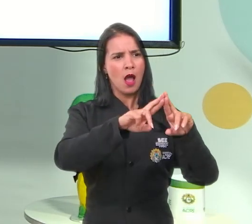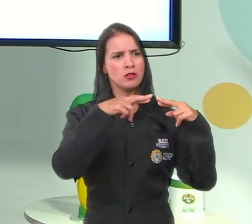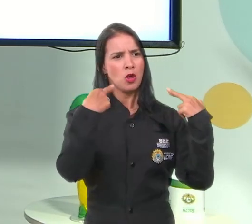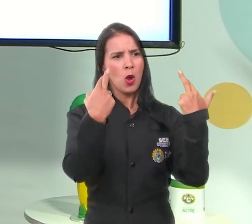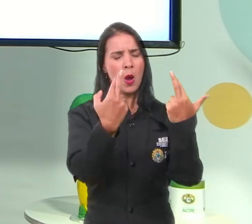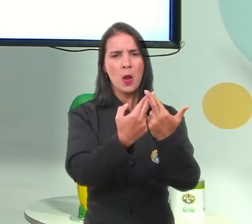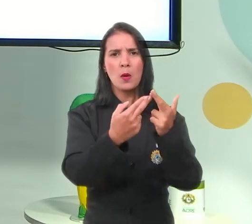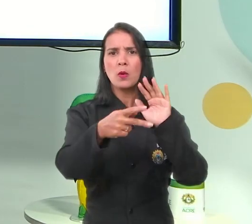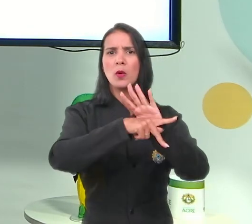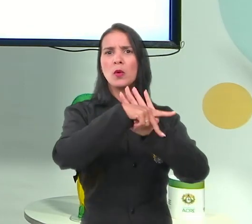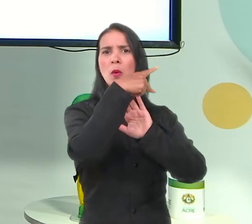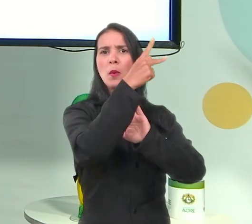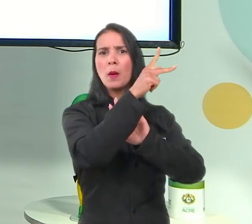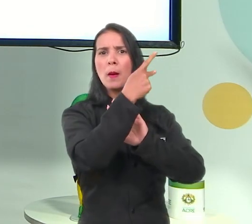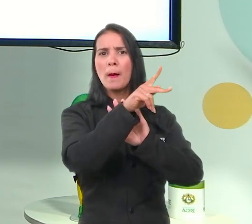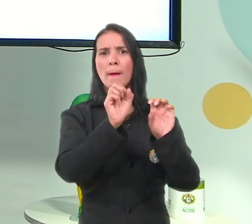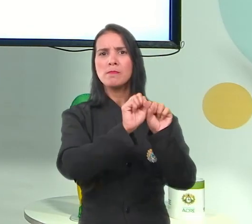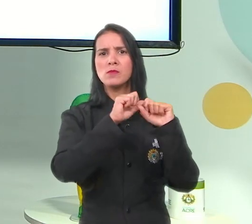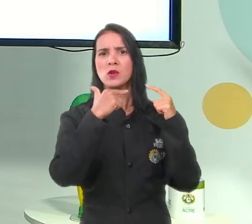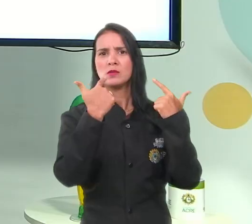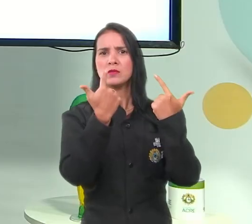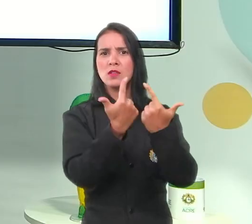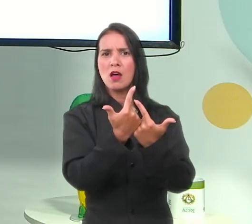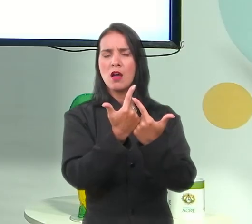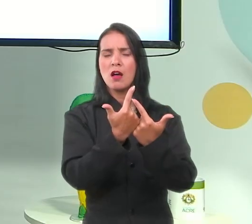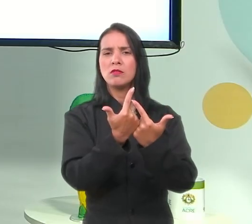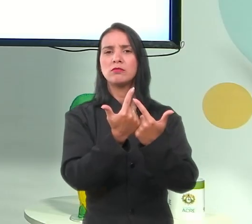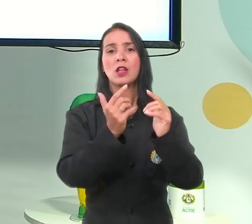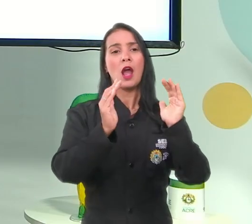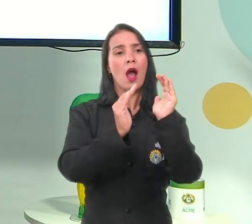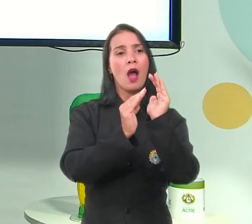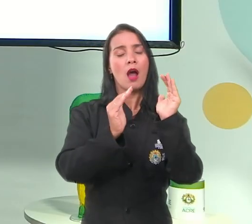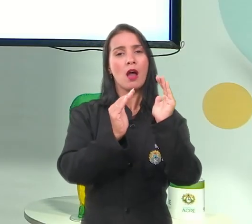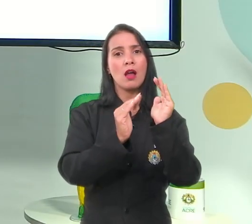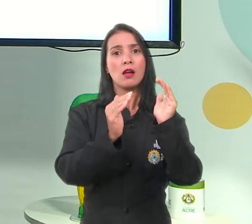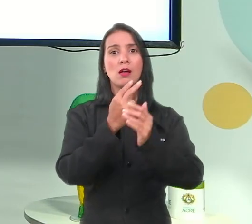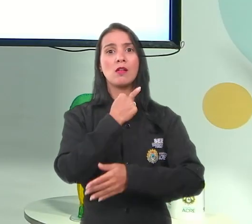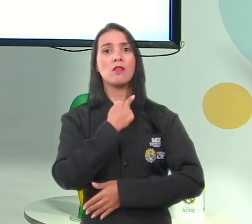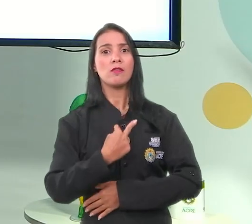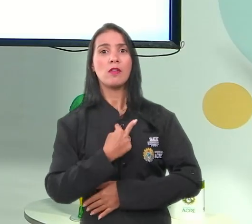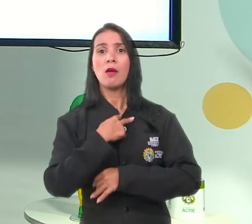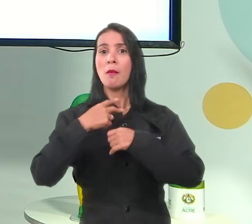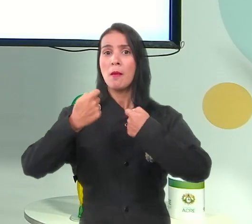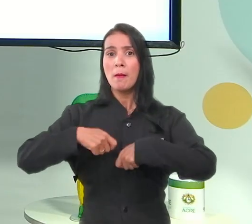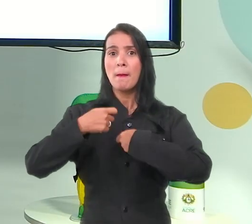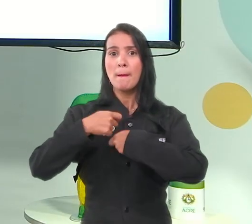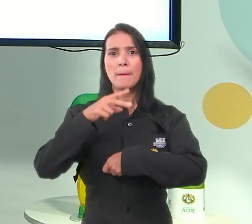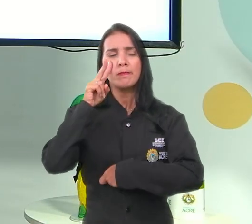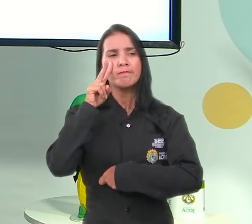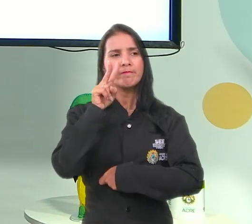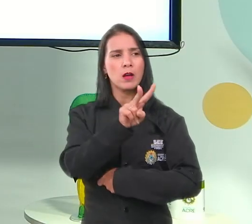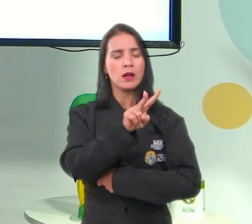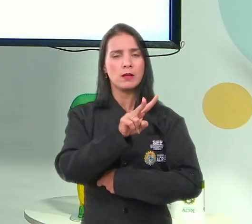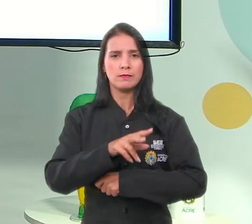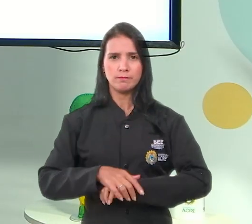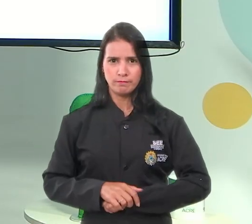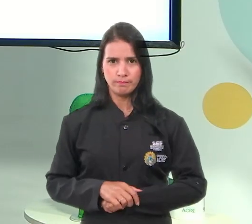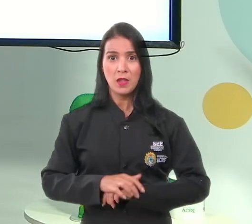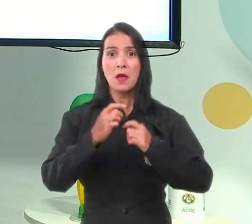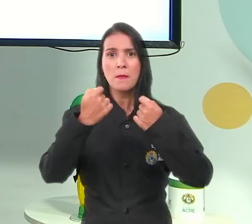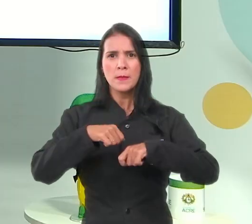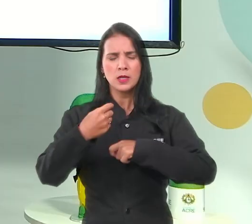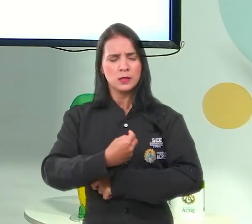de vereadores, as sessões na Assembleia Legislativa, você precisa ser esse cidadão. Você